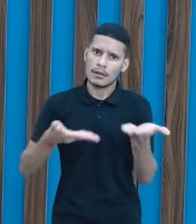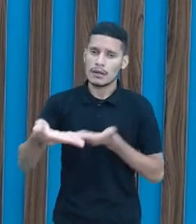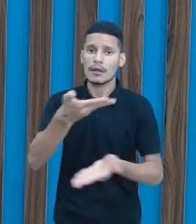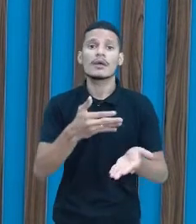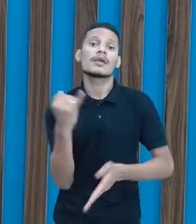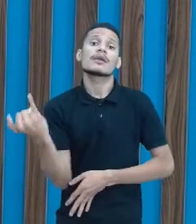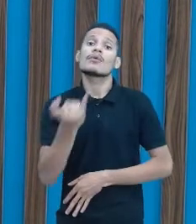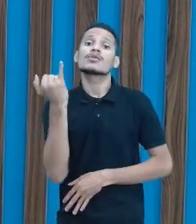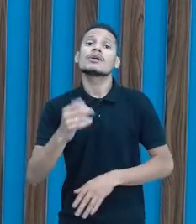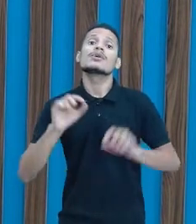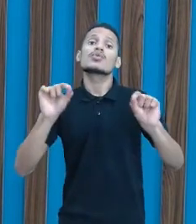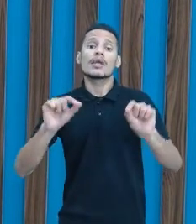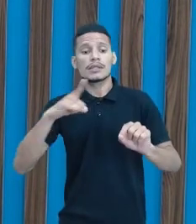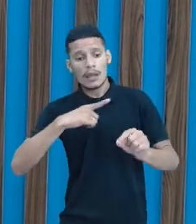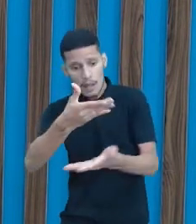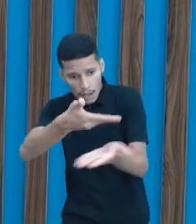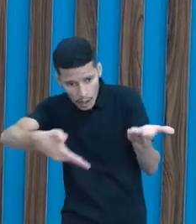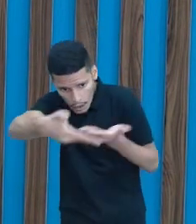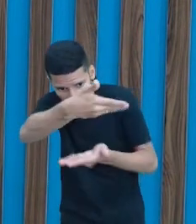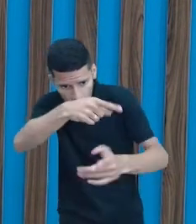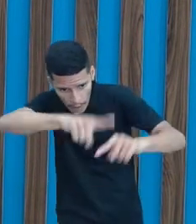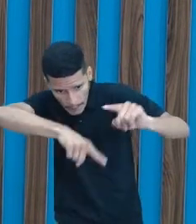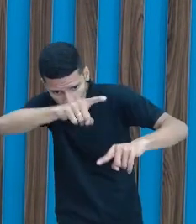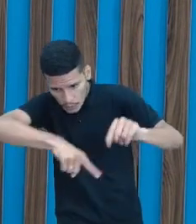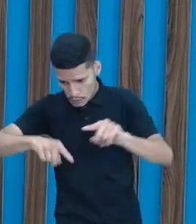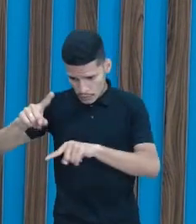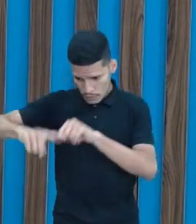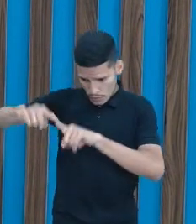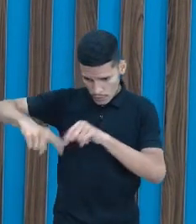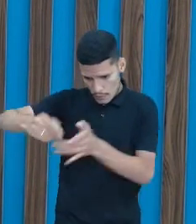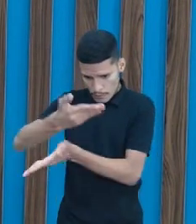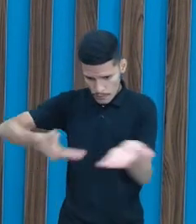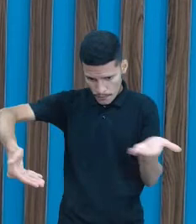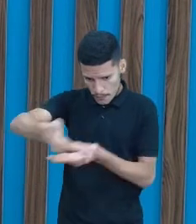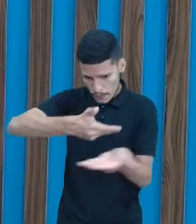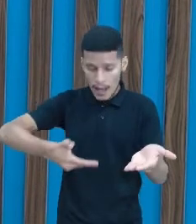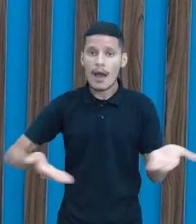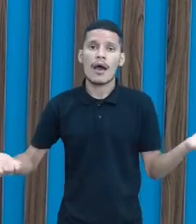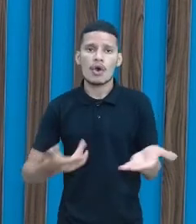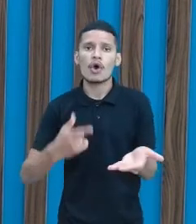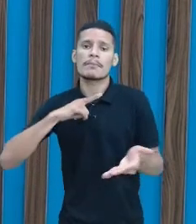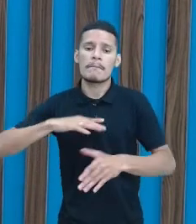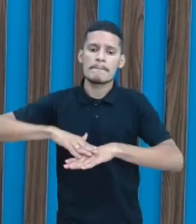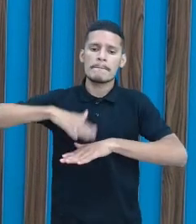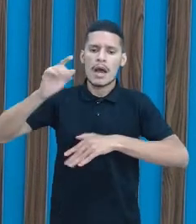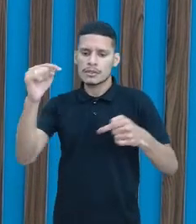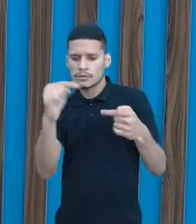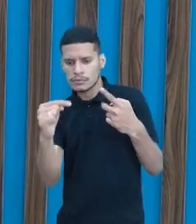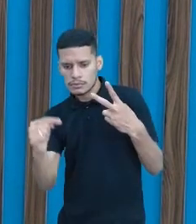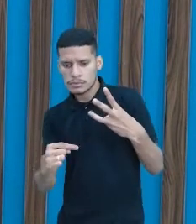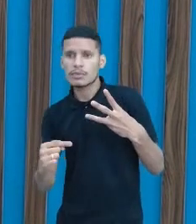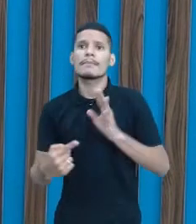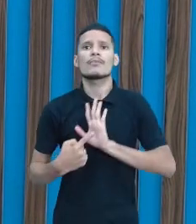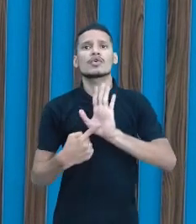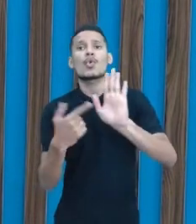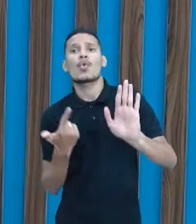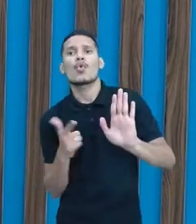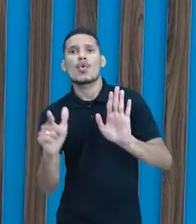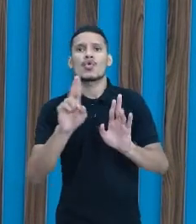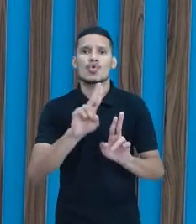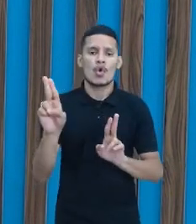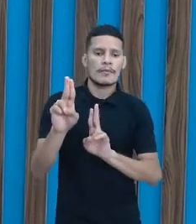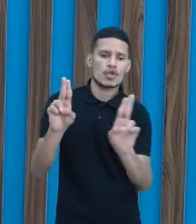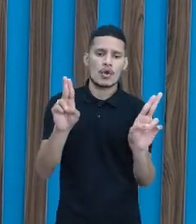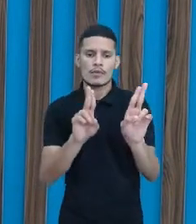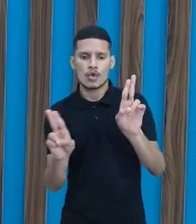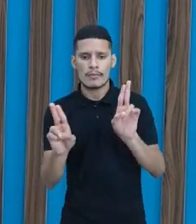de relacionar bem esses elementos, né? Agora que a gente tem mais segmentos, agora que apareceram outros nomes,